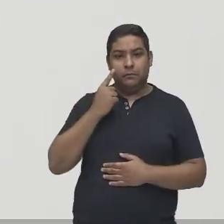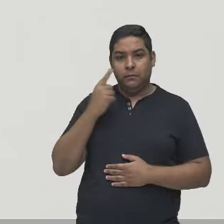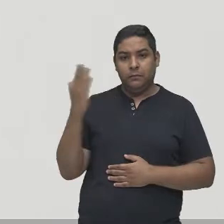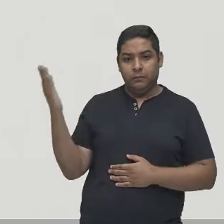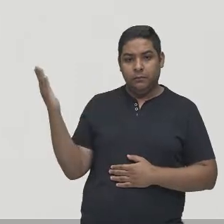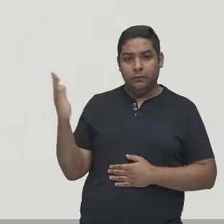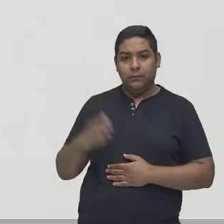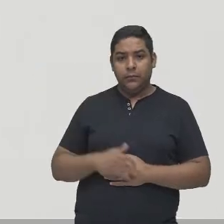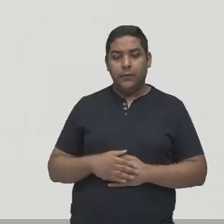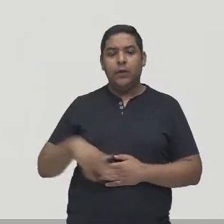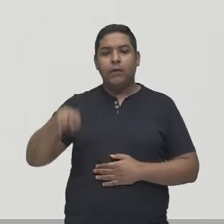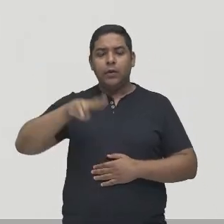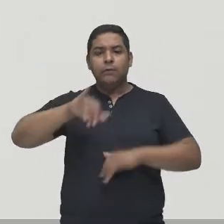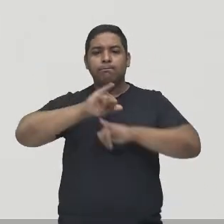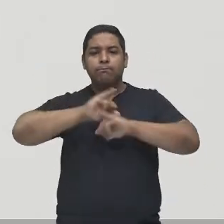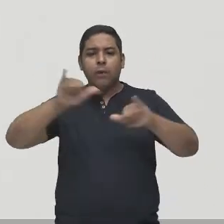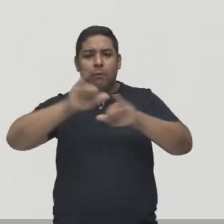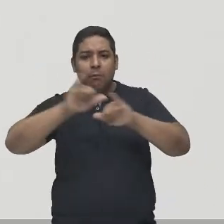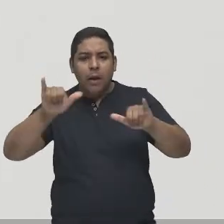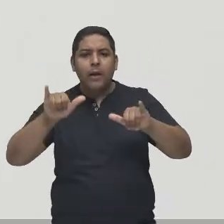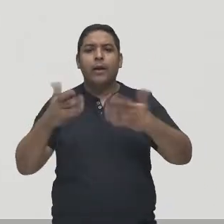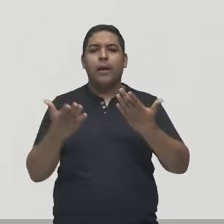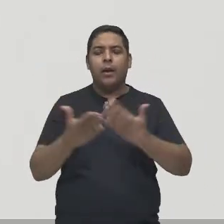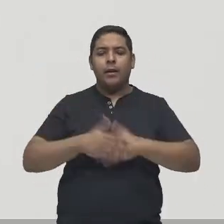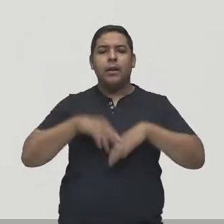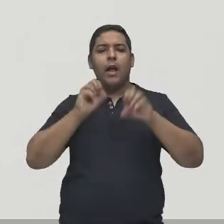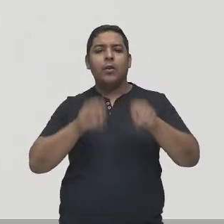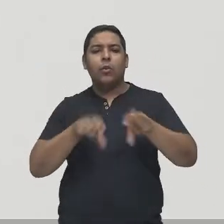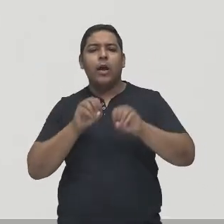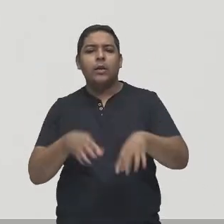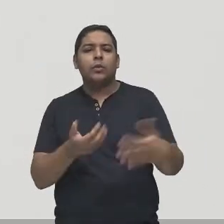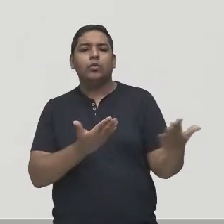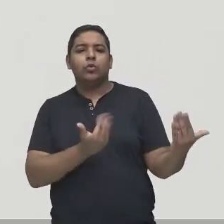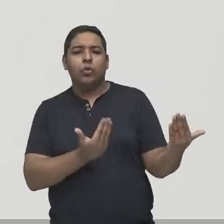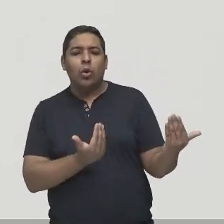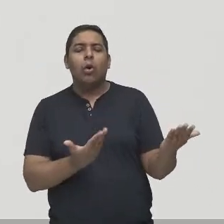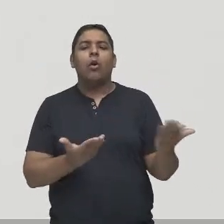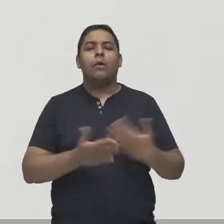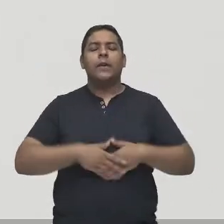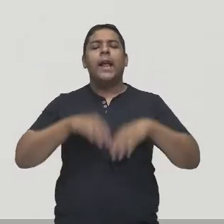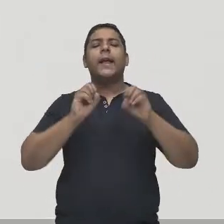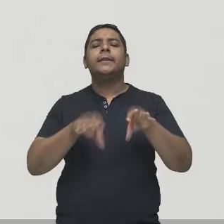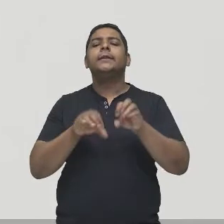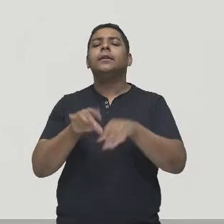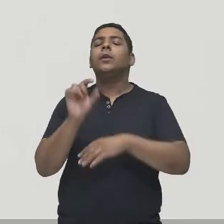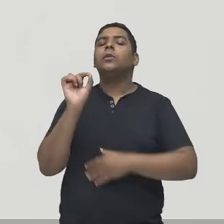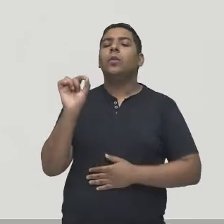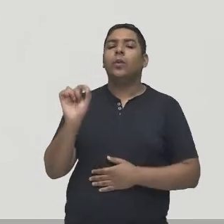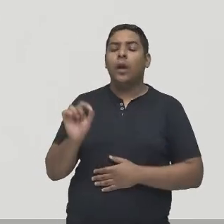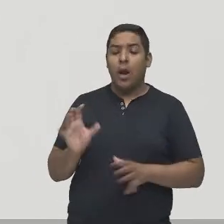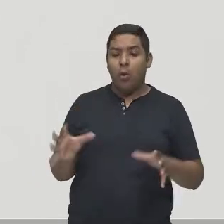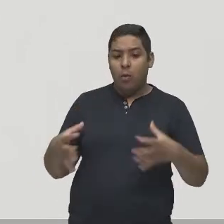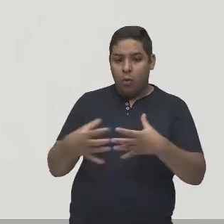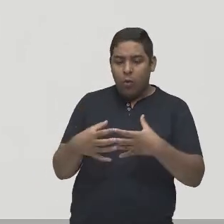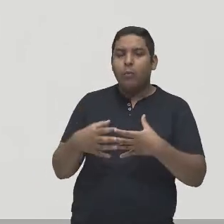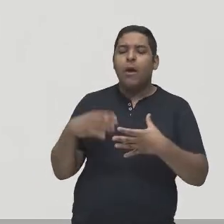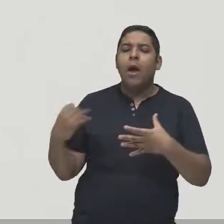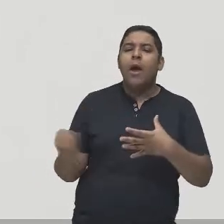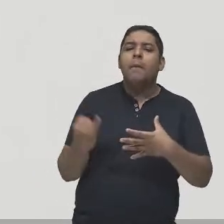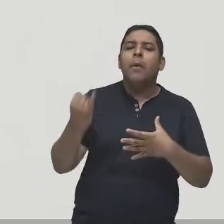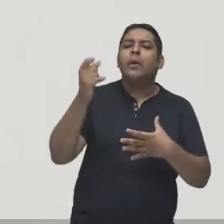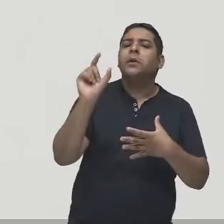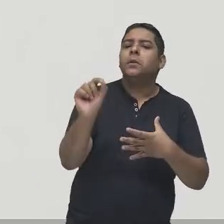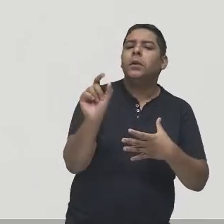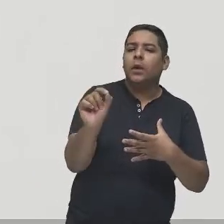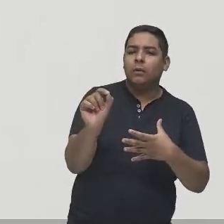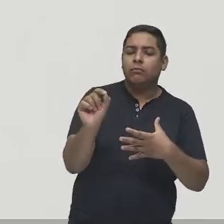ele vai usar da propaganda, vai usar da educação para os jovens, ensinando este grupo a importância de